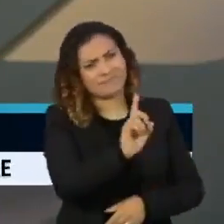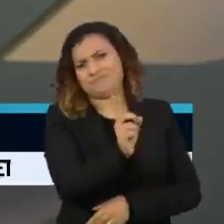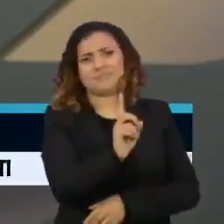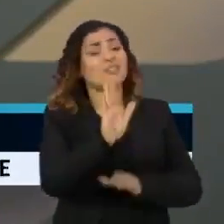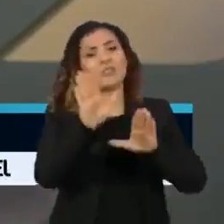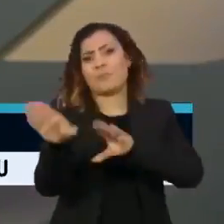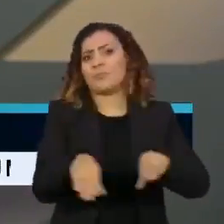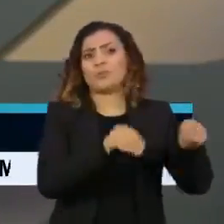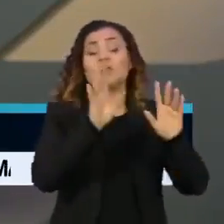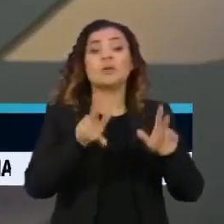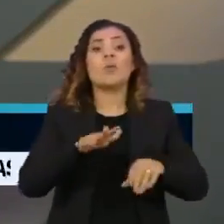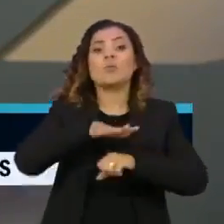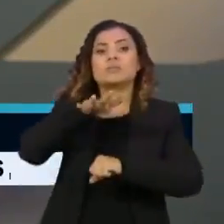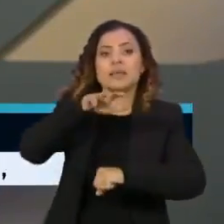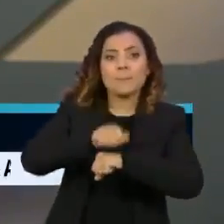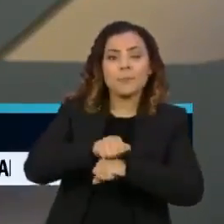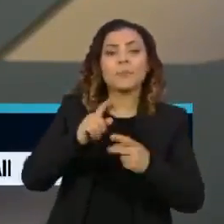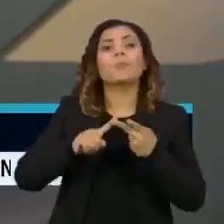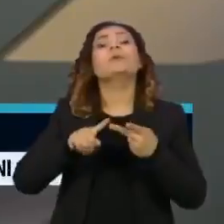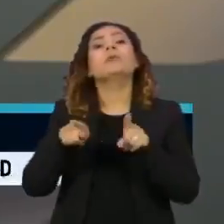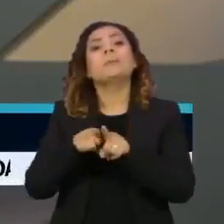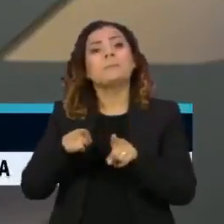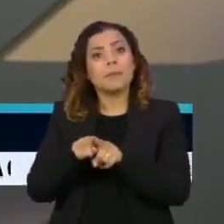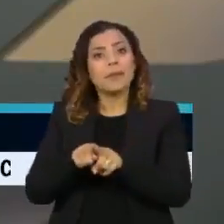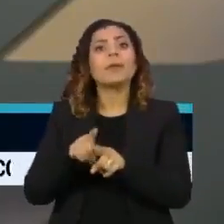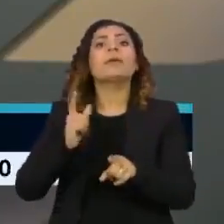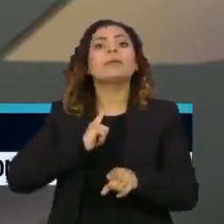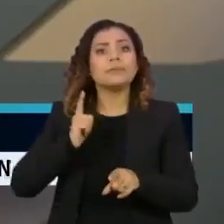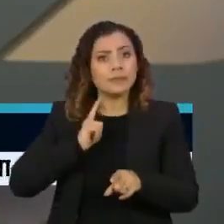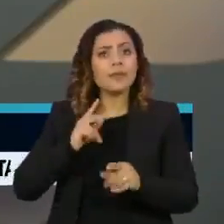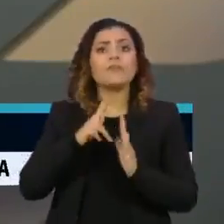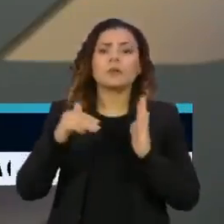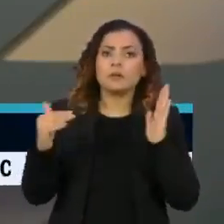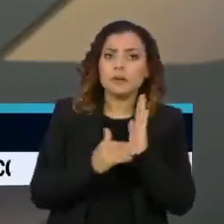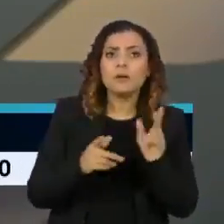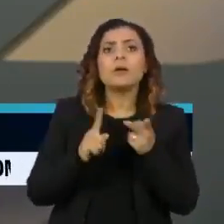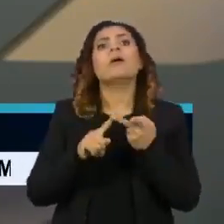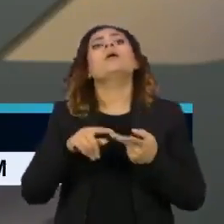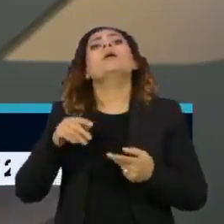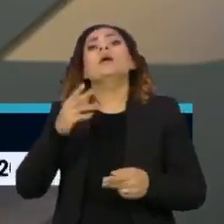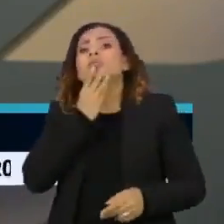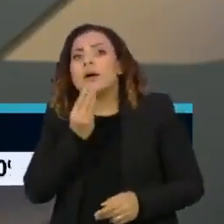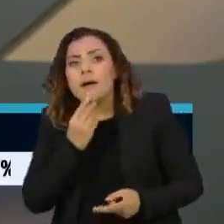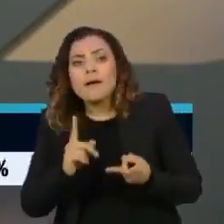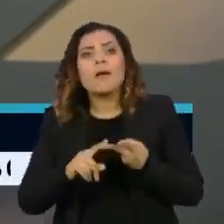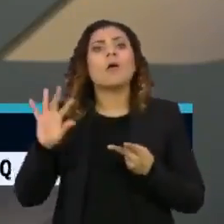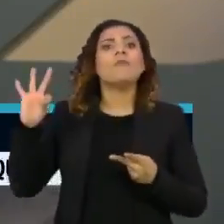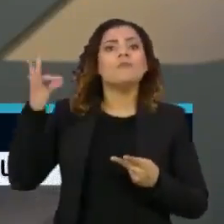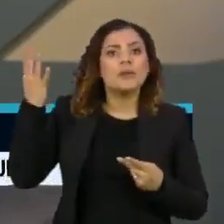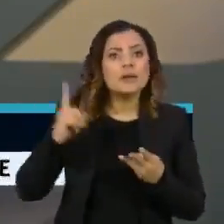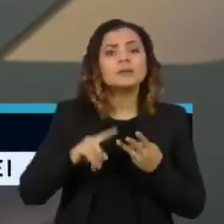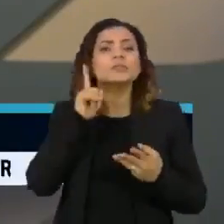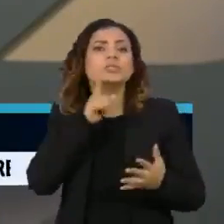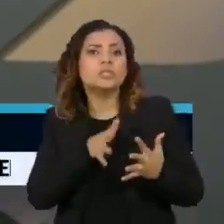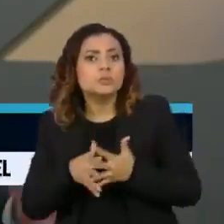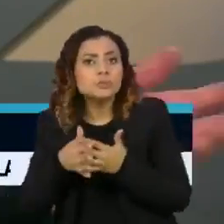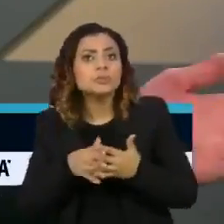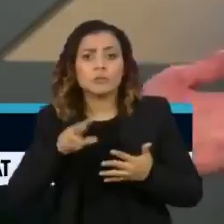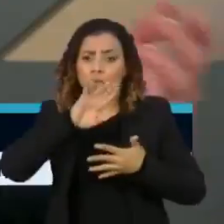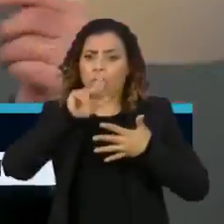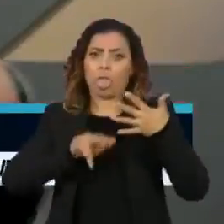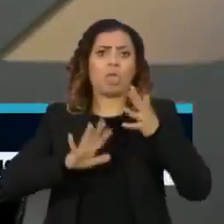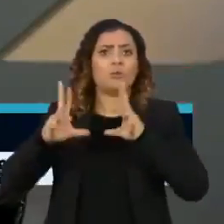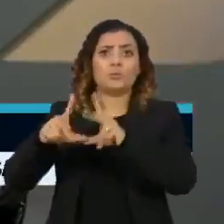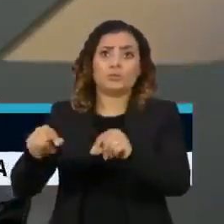jeito que ela funciona ou em Singapura na Indonésia na Israel na Inglaterra na França nos Estados Unidos já